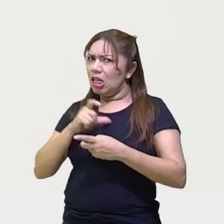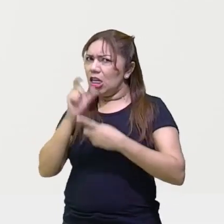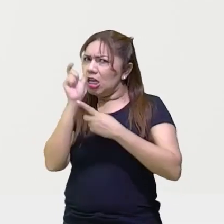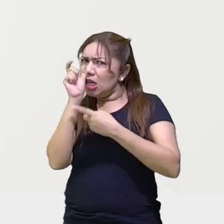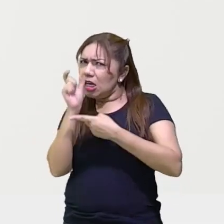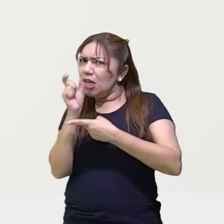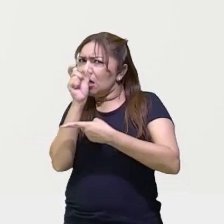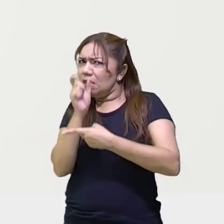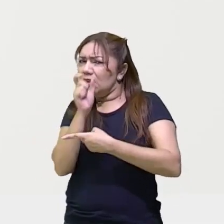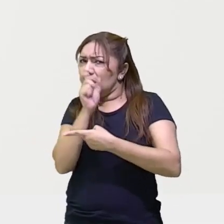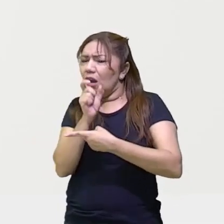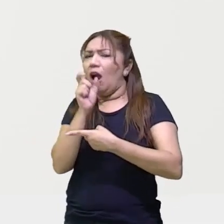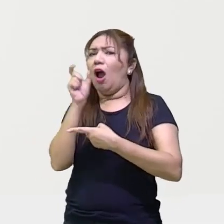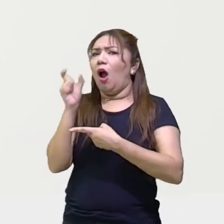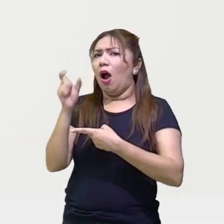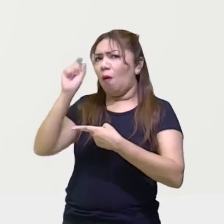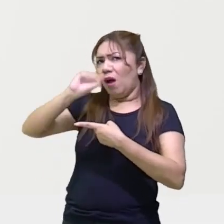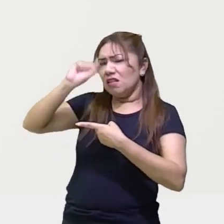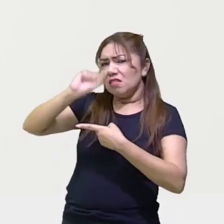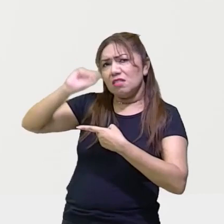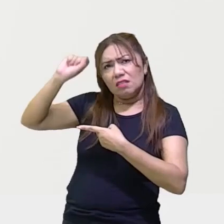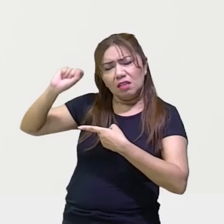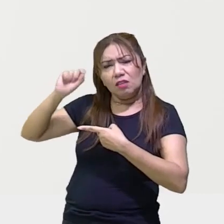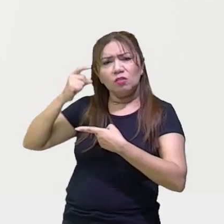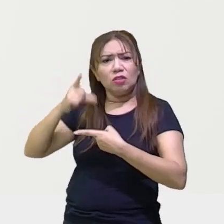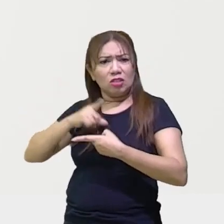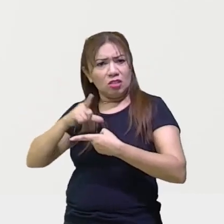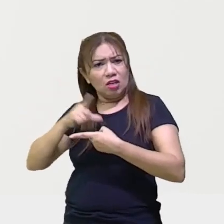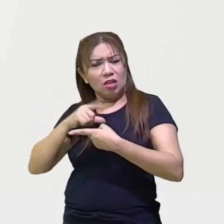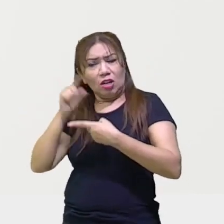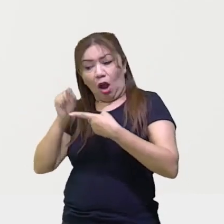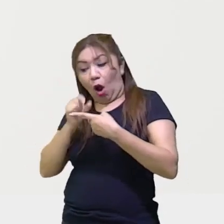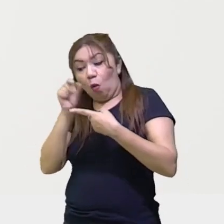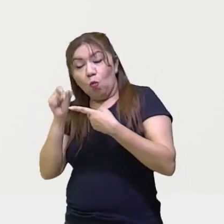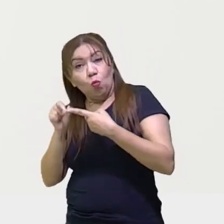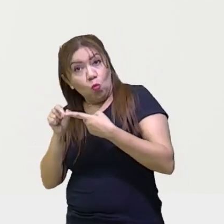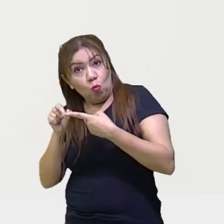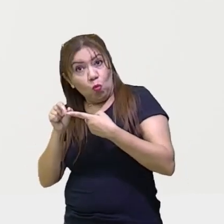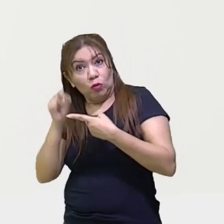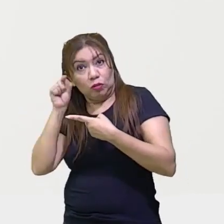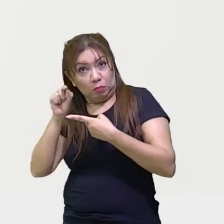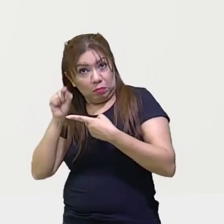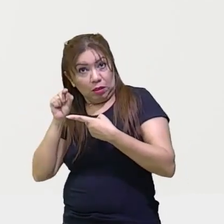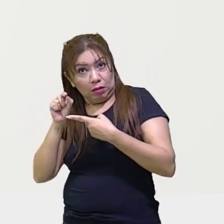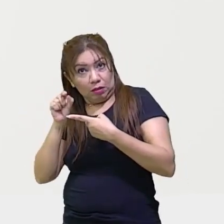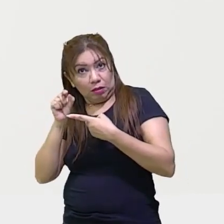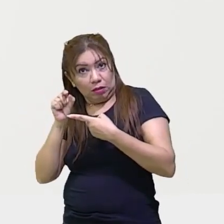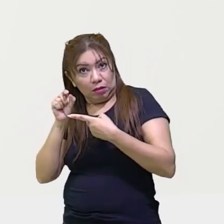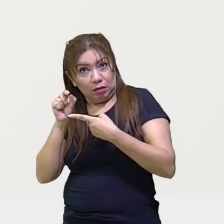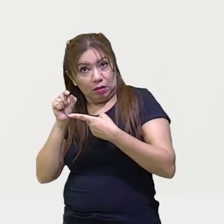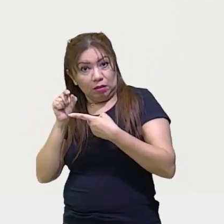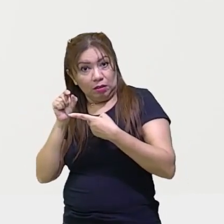localização de cada acentuação dela. Se é na última, se é na